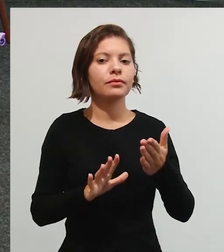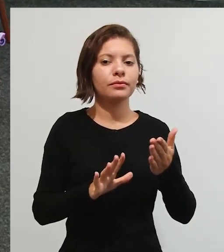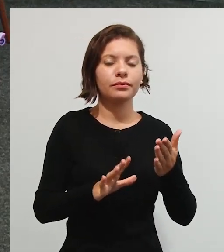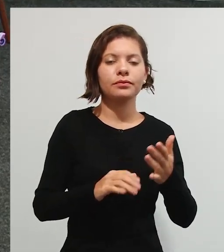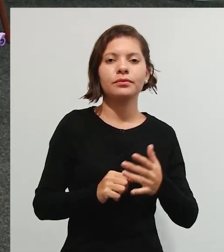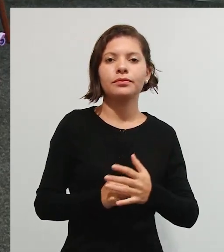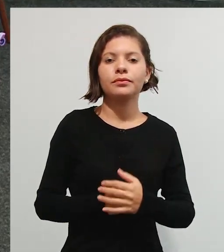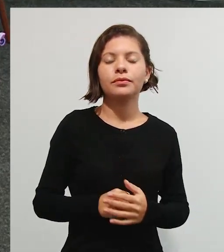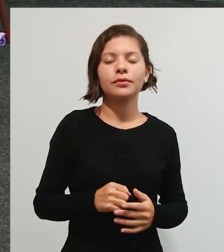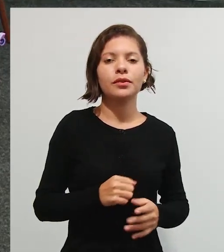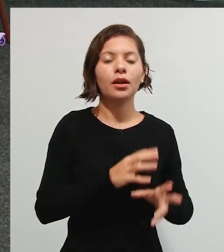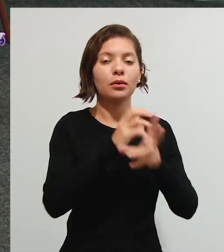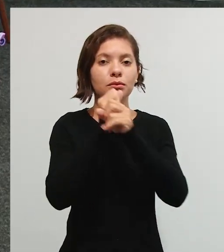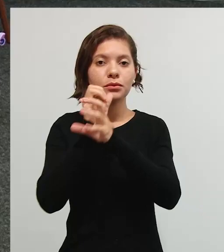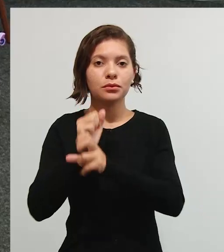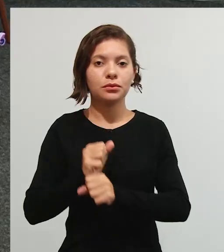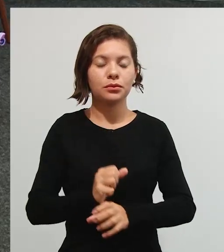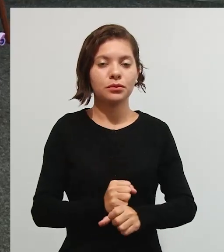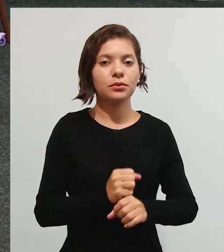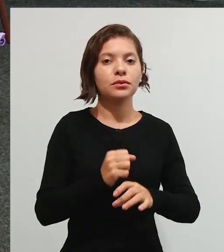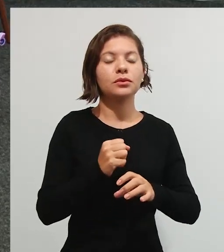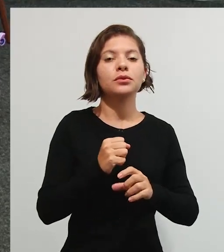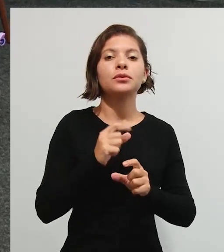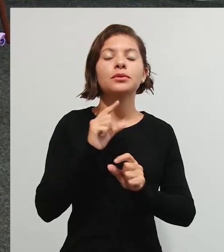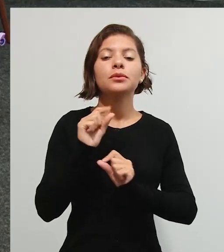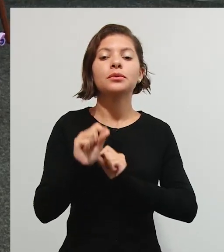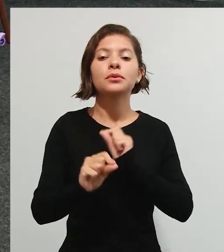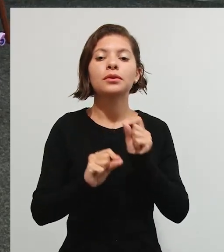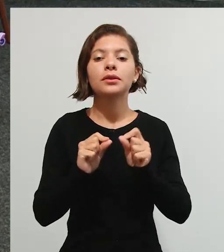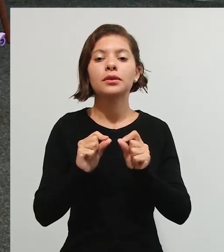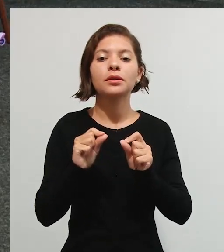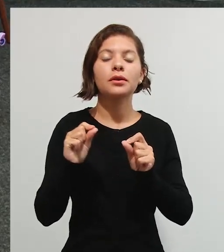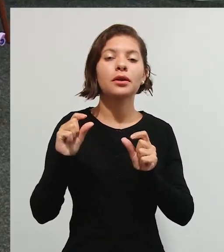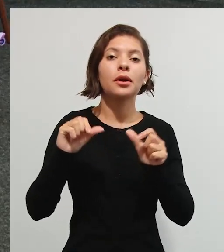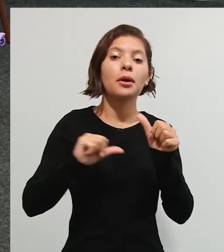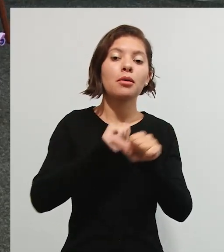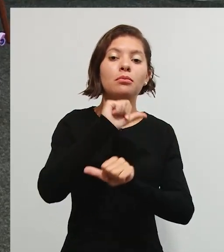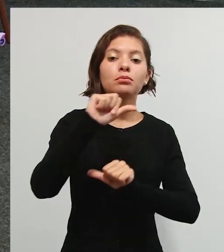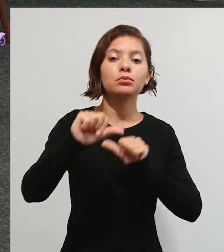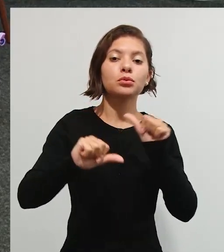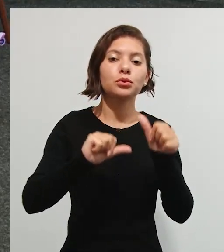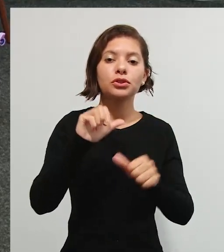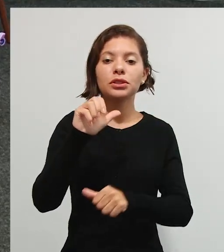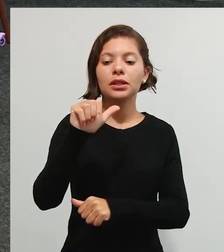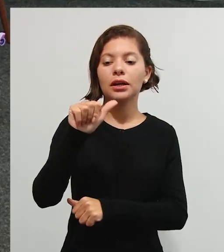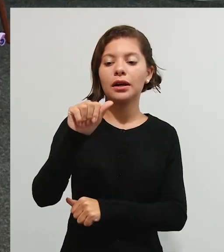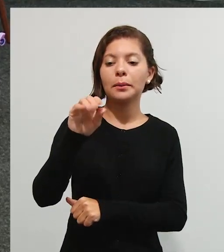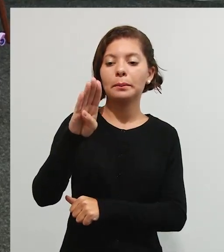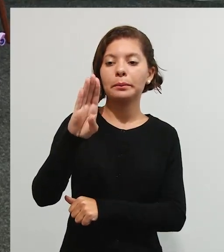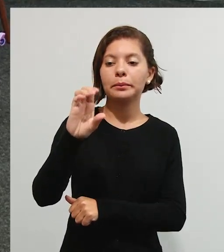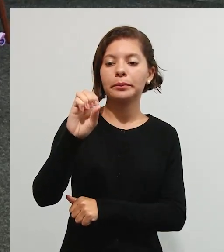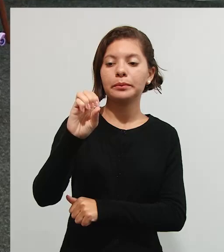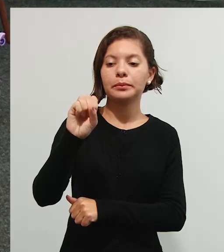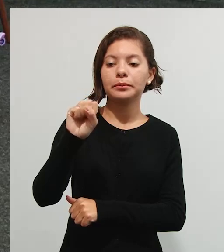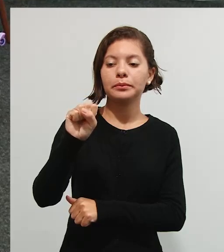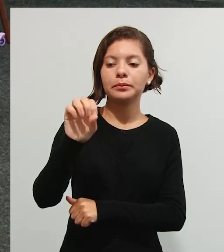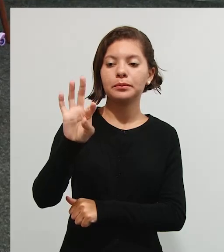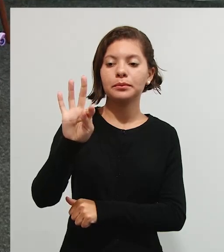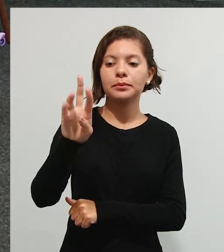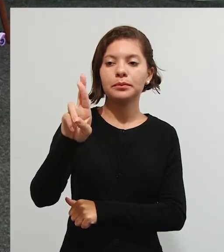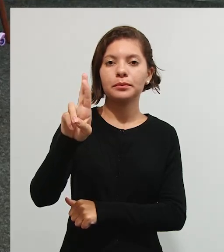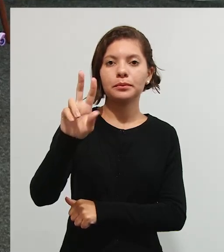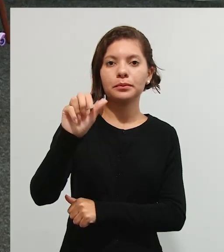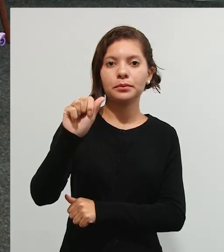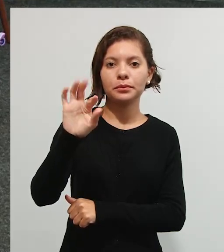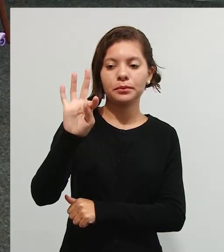o raciocínio operatório concreto passe para o abstrato. E essa fase, aproximadamente